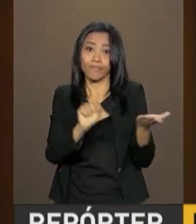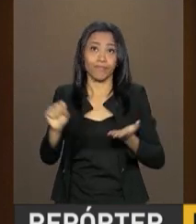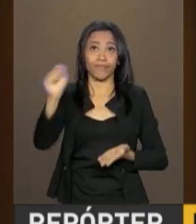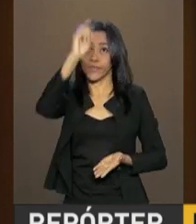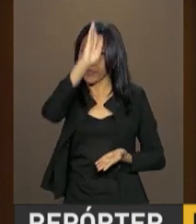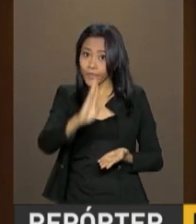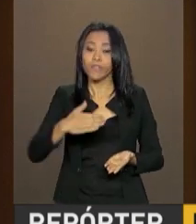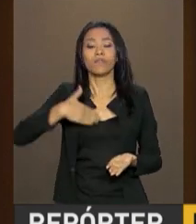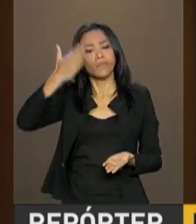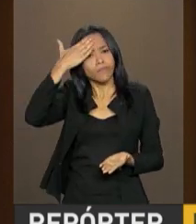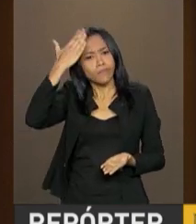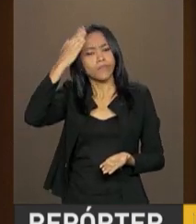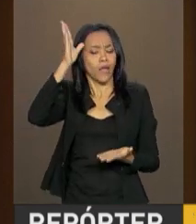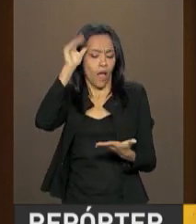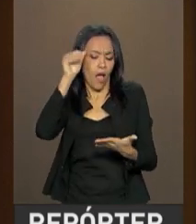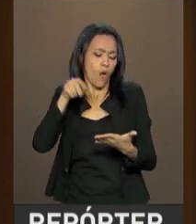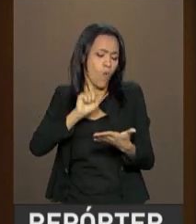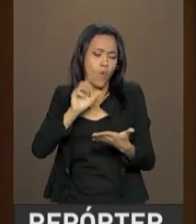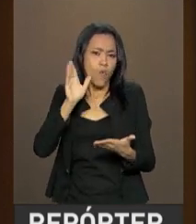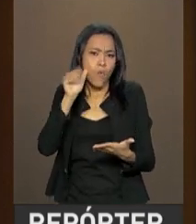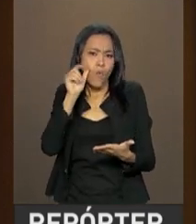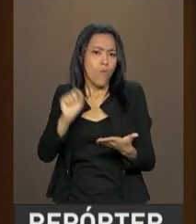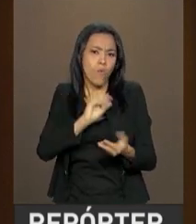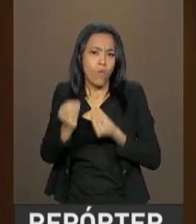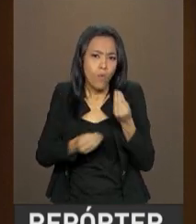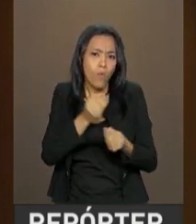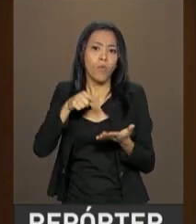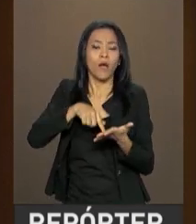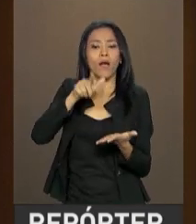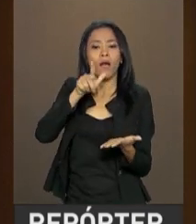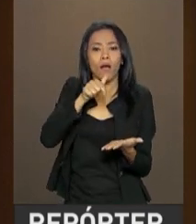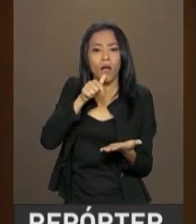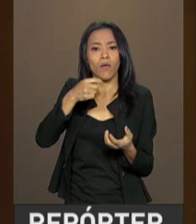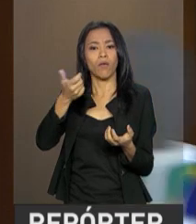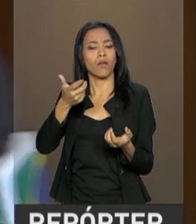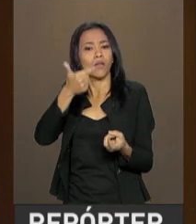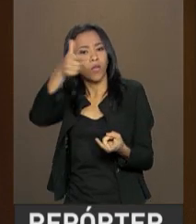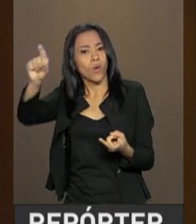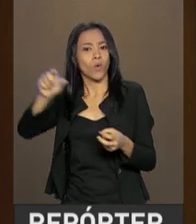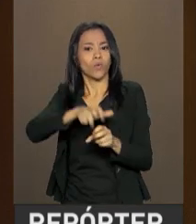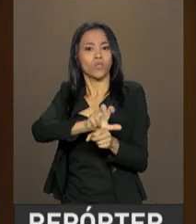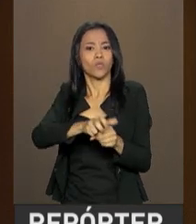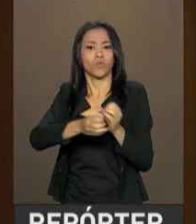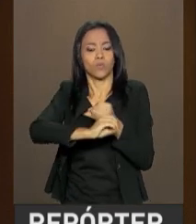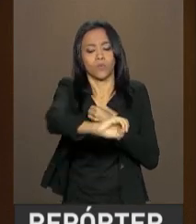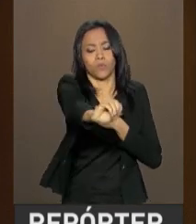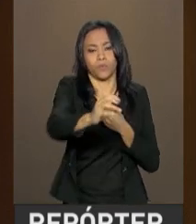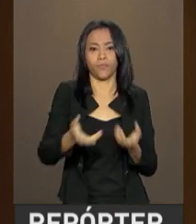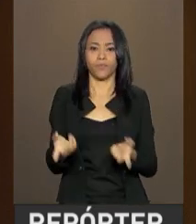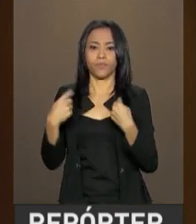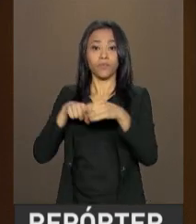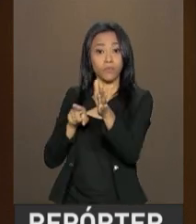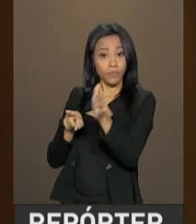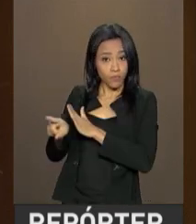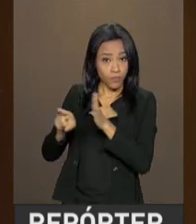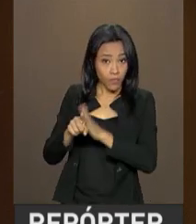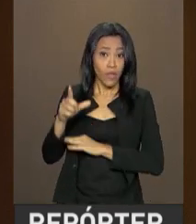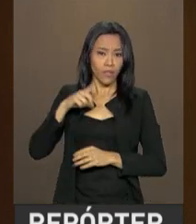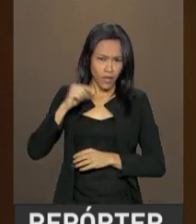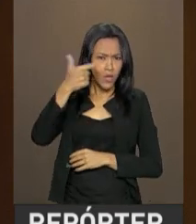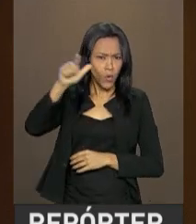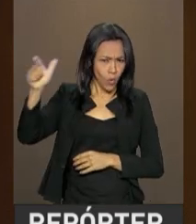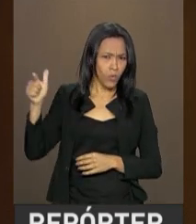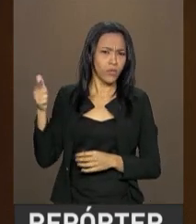com relação ao abastecimento de água e esgotamento sanitário além de poder acompanhar abastecimento de água tem outras